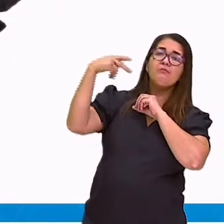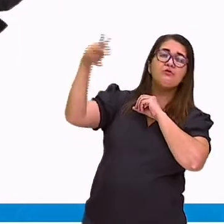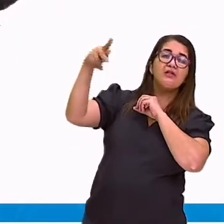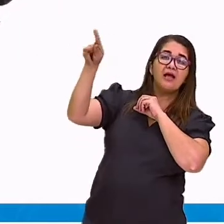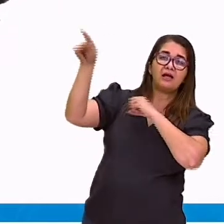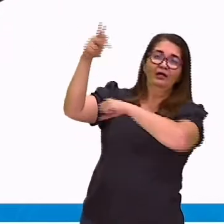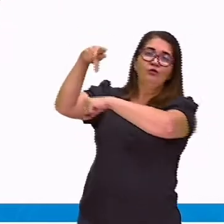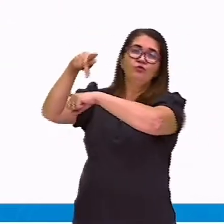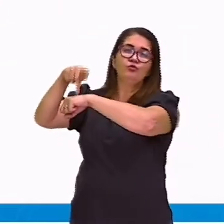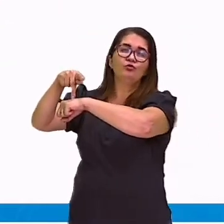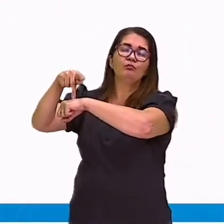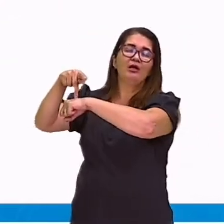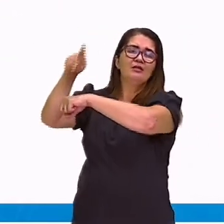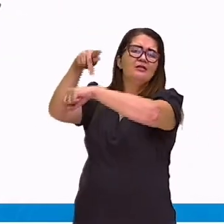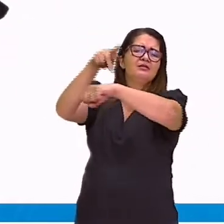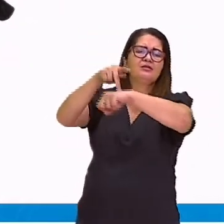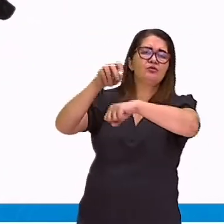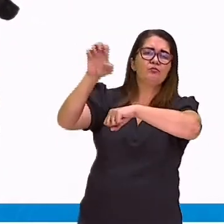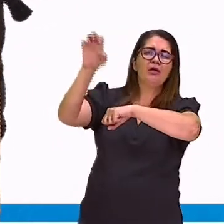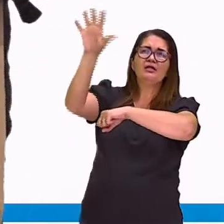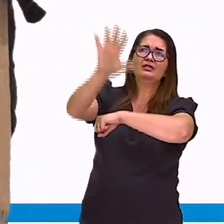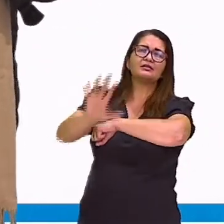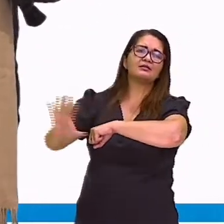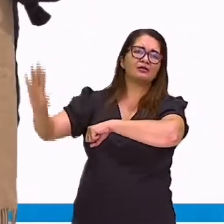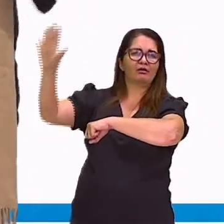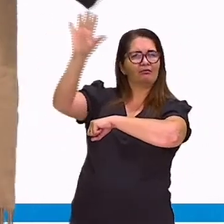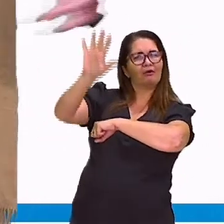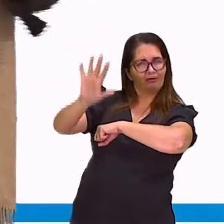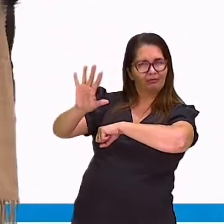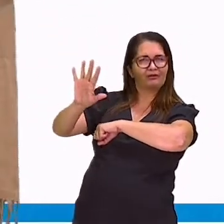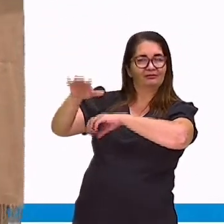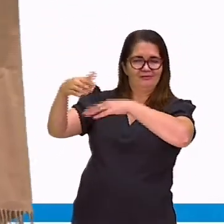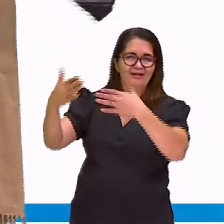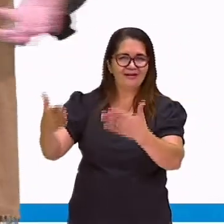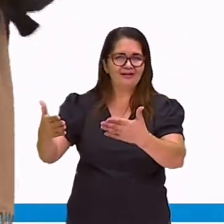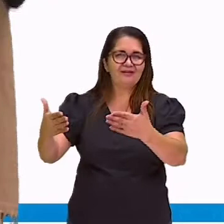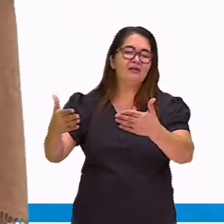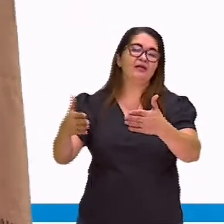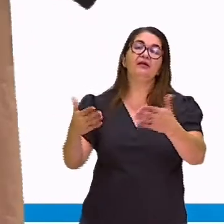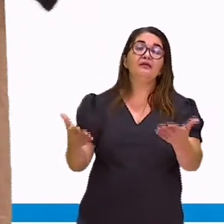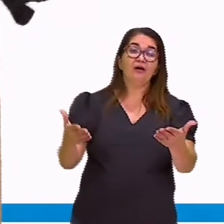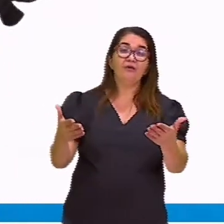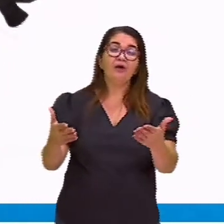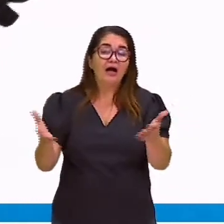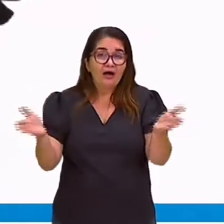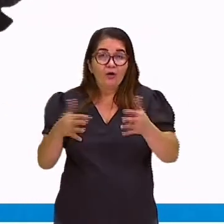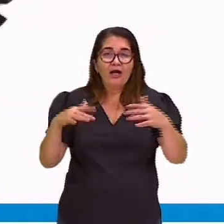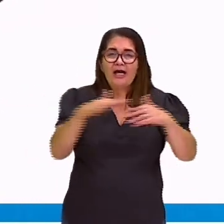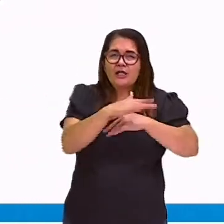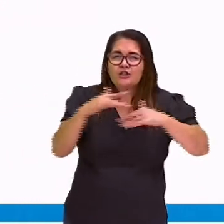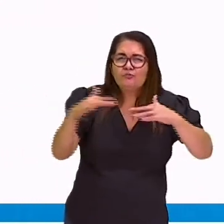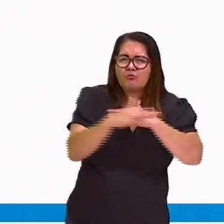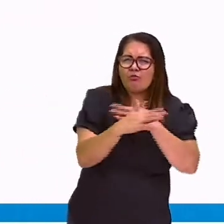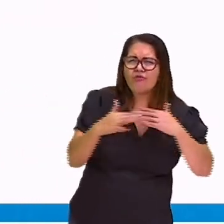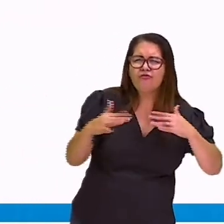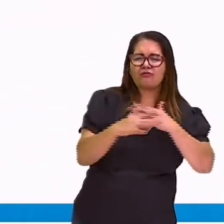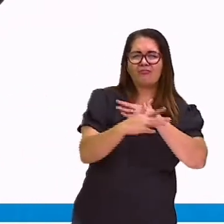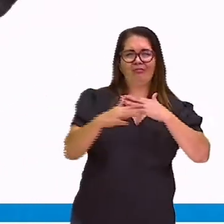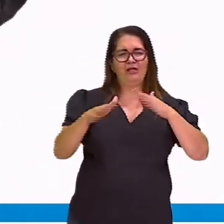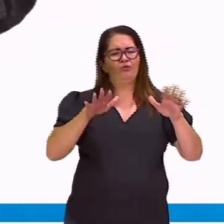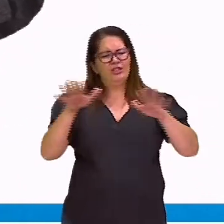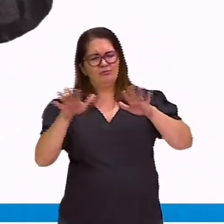somente para plantar, colher e mandar. Então, ele fez esse movimento. Ele agitou a